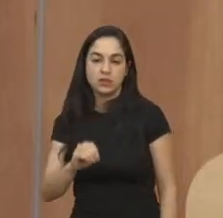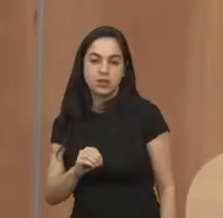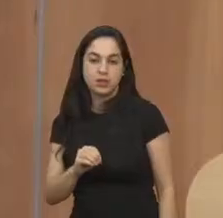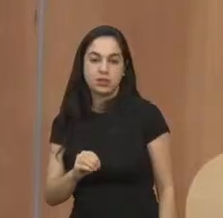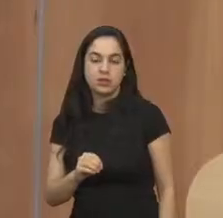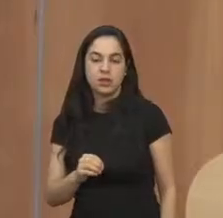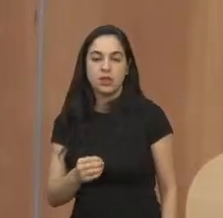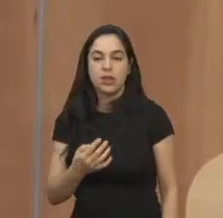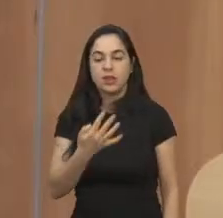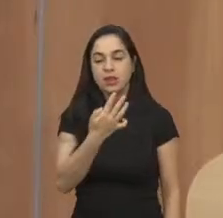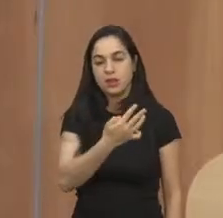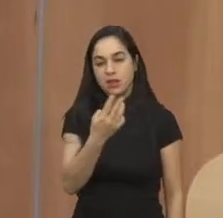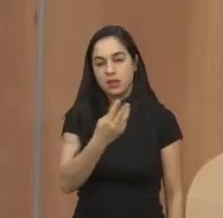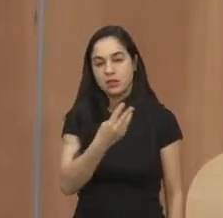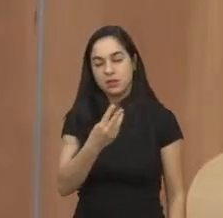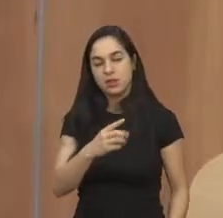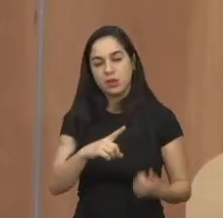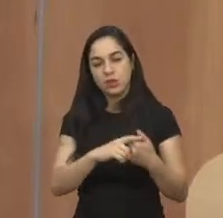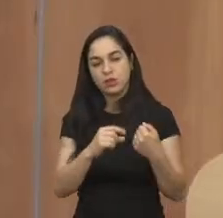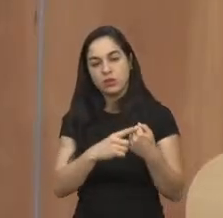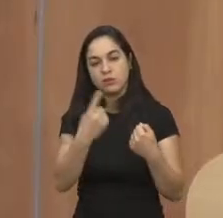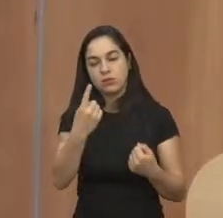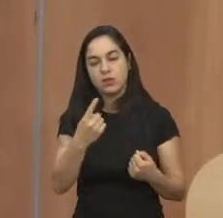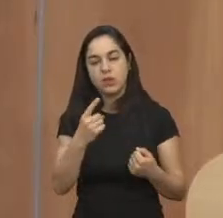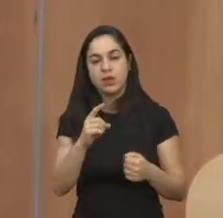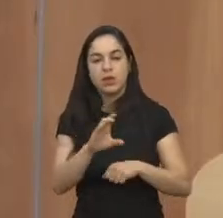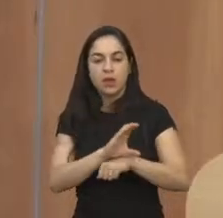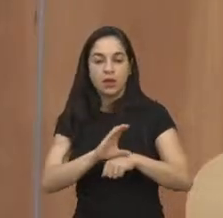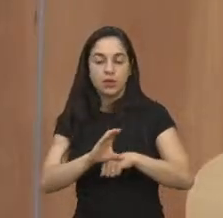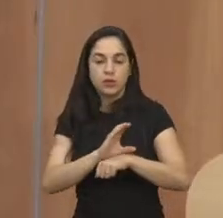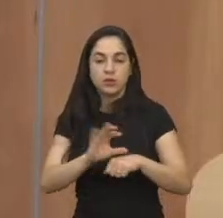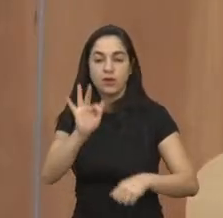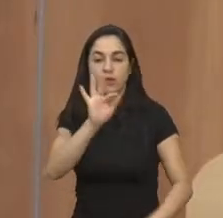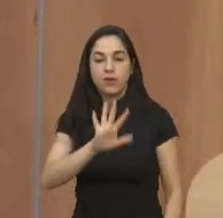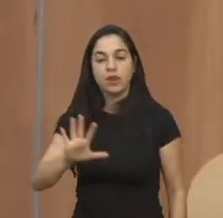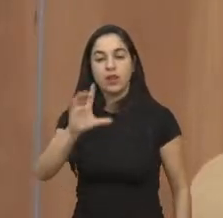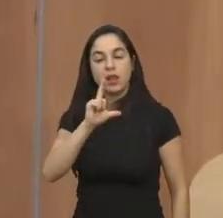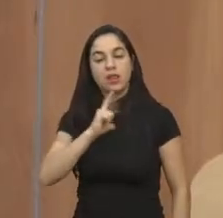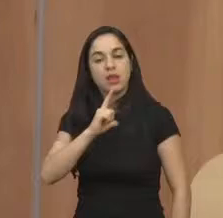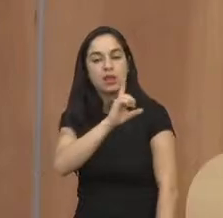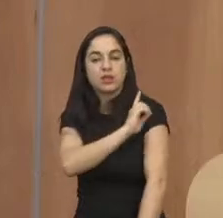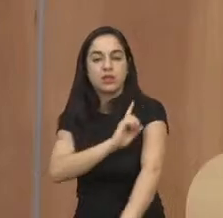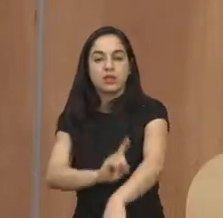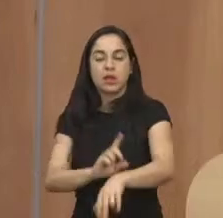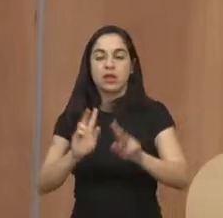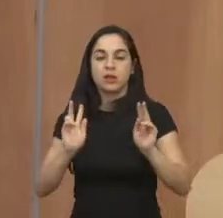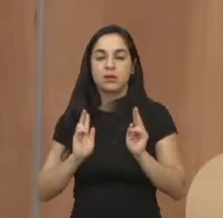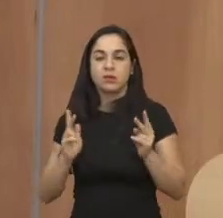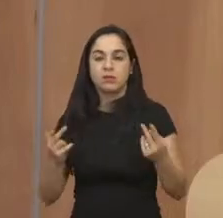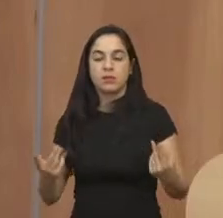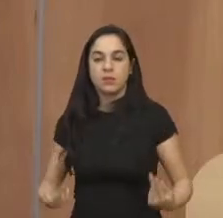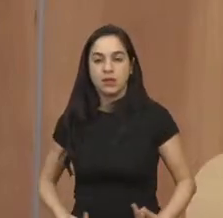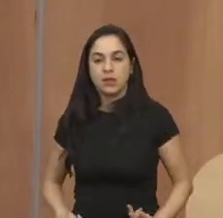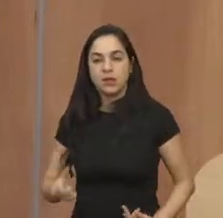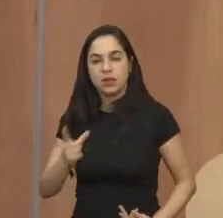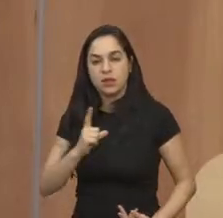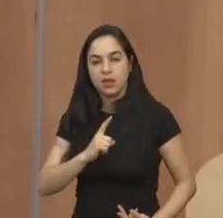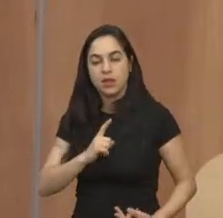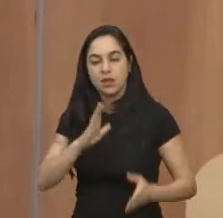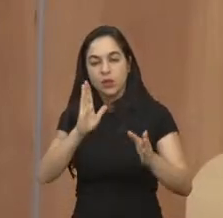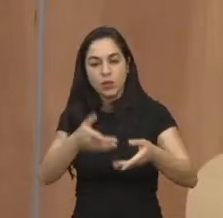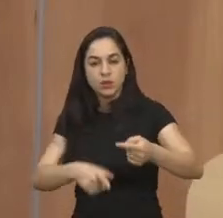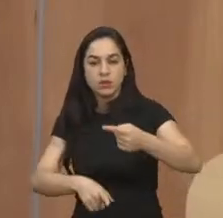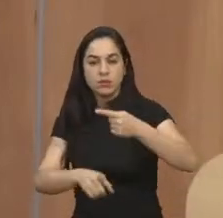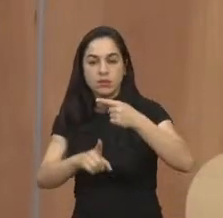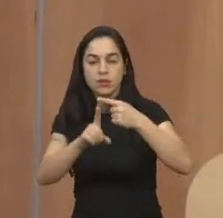da Constituição Federal e da dignidade da pessoa humana, ao dispor sobre o sepultamento digno dos natimortos